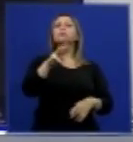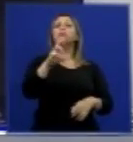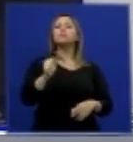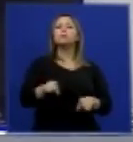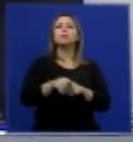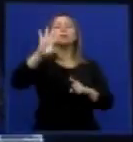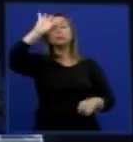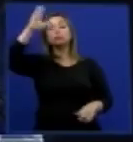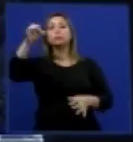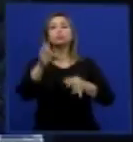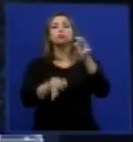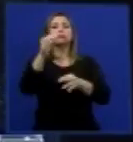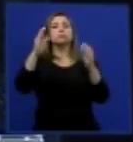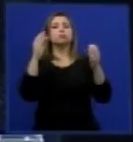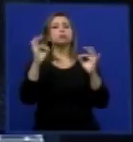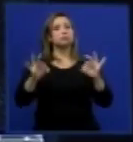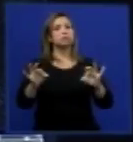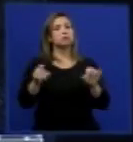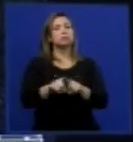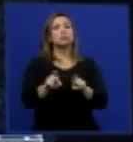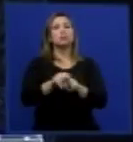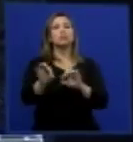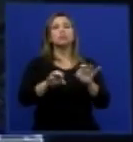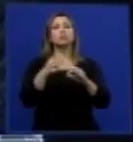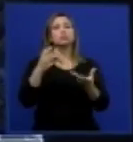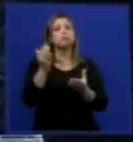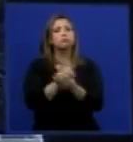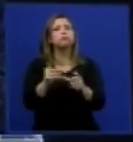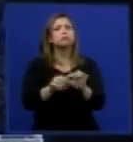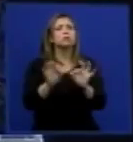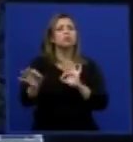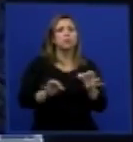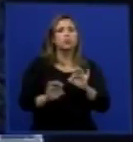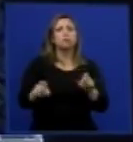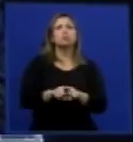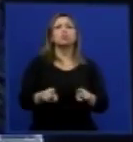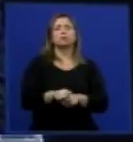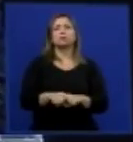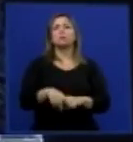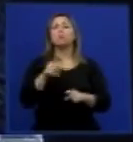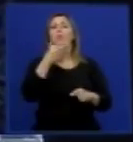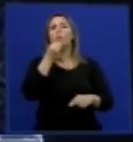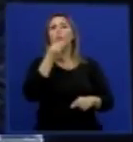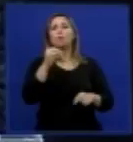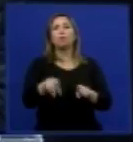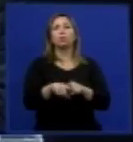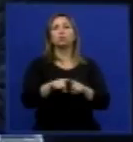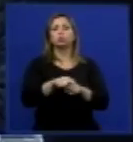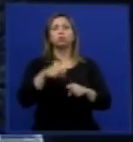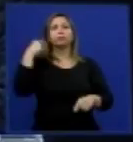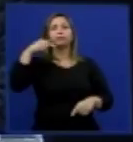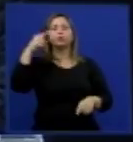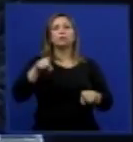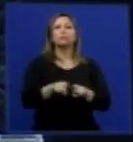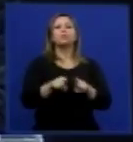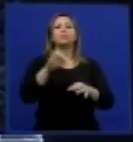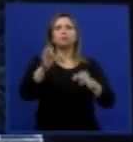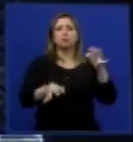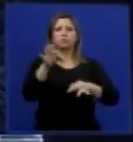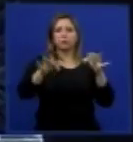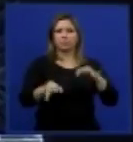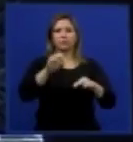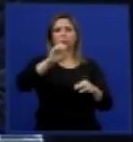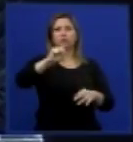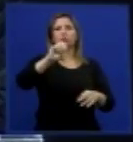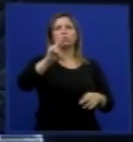liminar somente foi concedida em sede de agravo pelo ilustre Desembargador Souza Prudente do TRF da